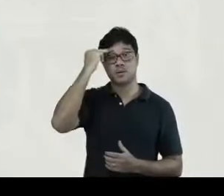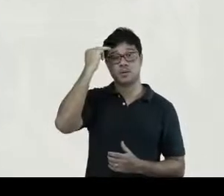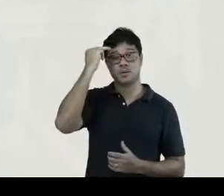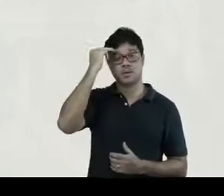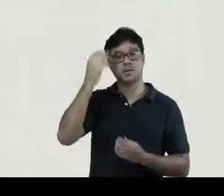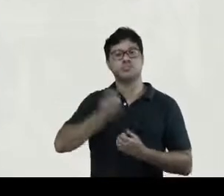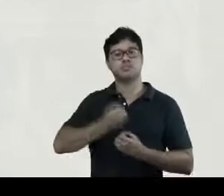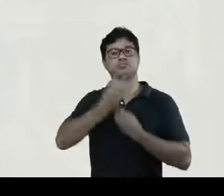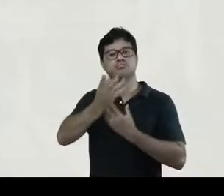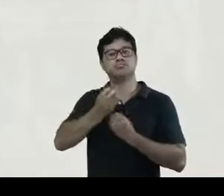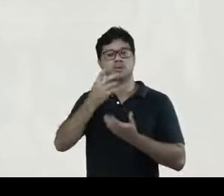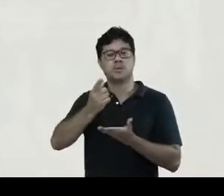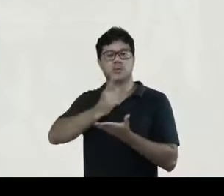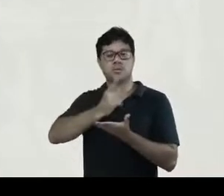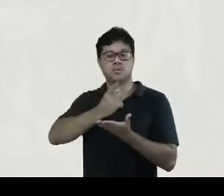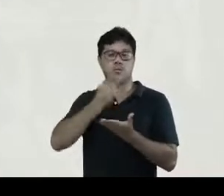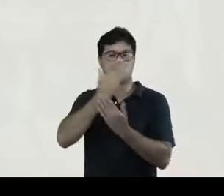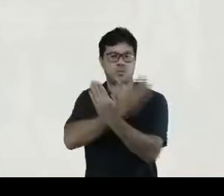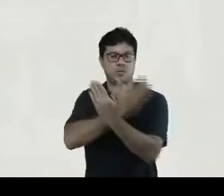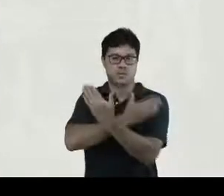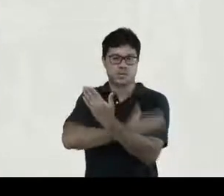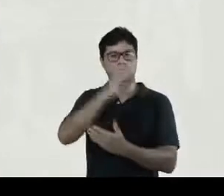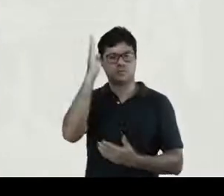Memórias reveladas no Arquivo Nacional.